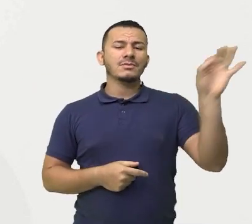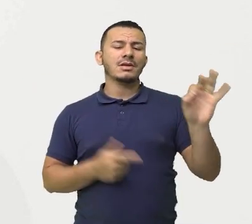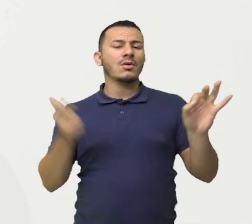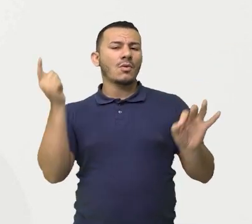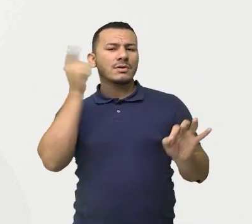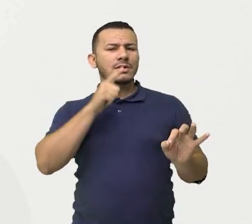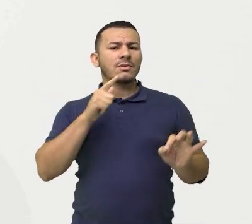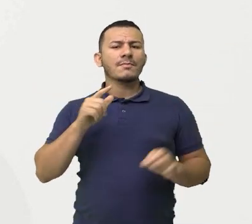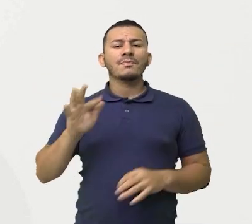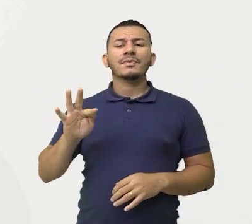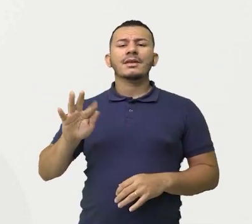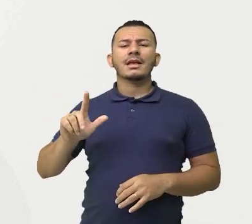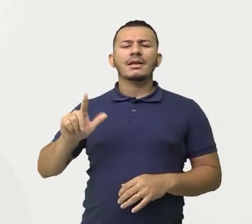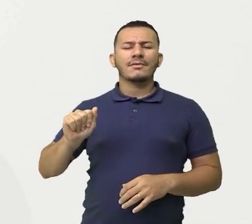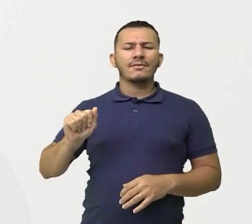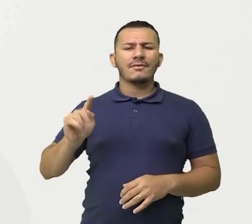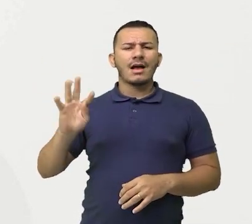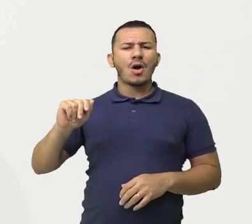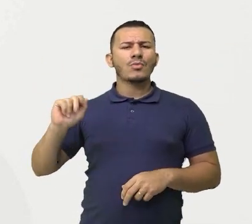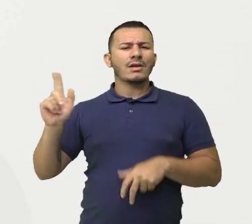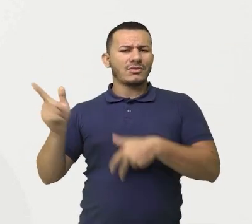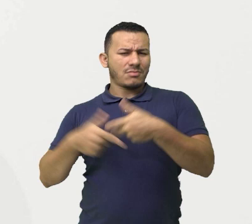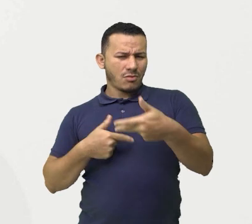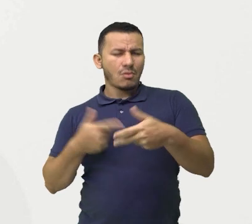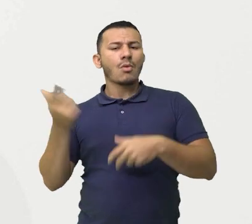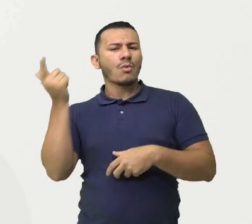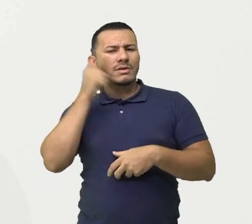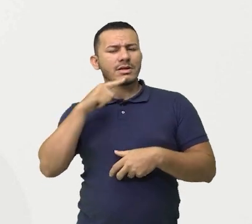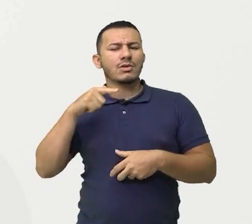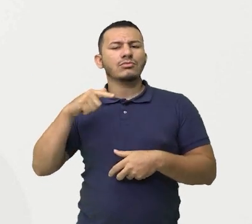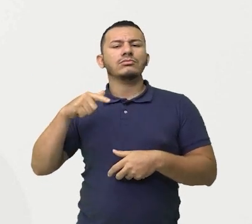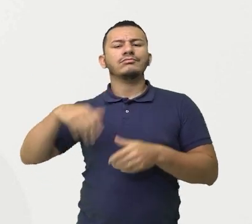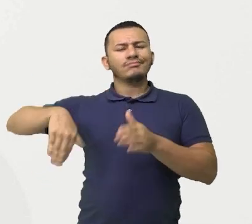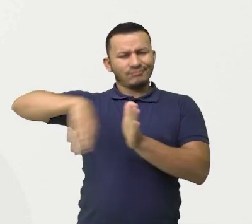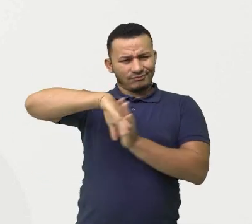De quantas faltas? De